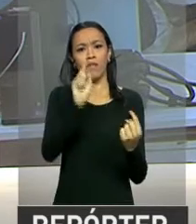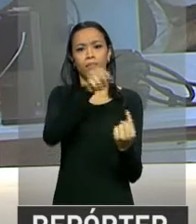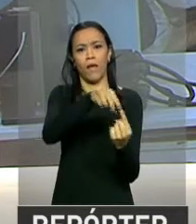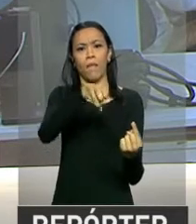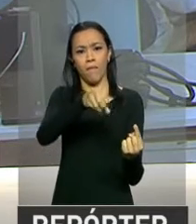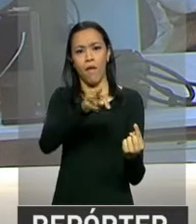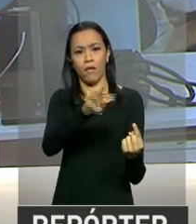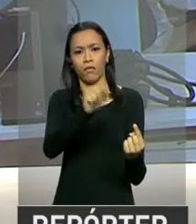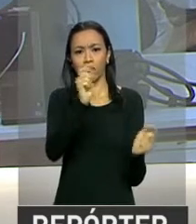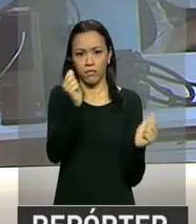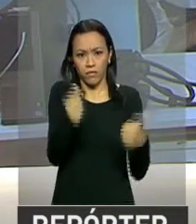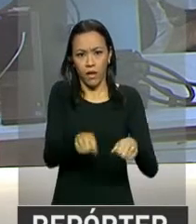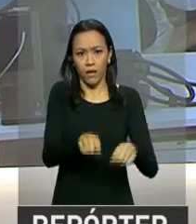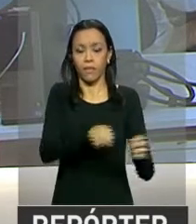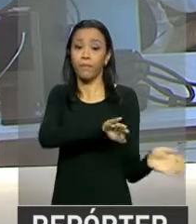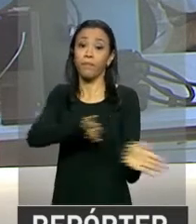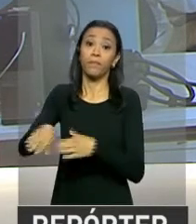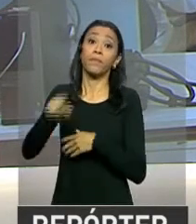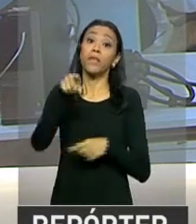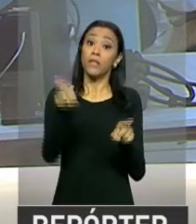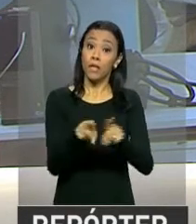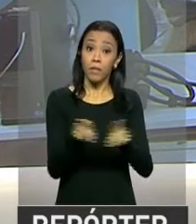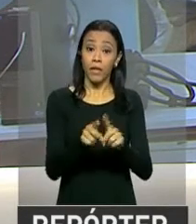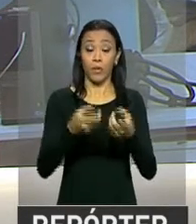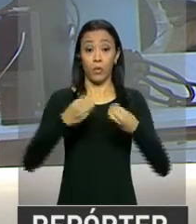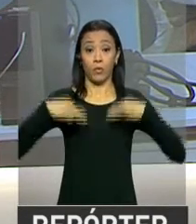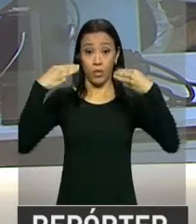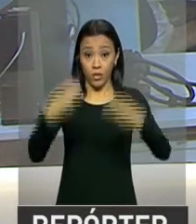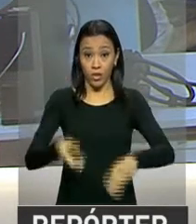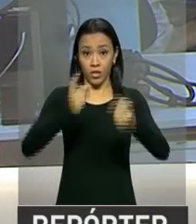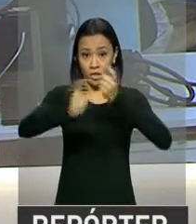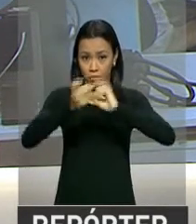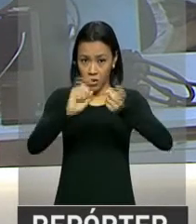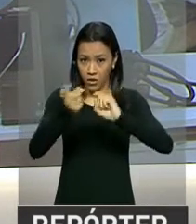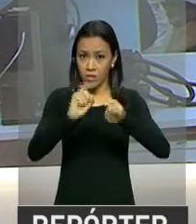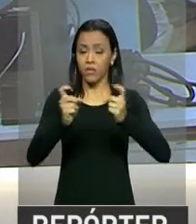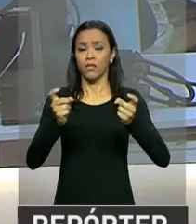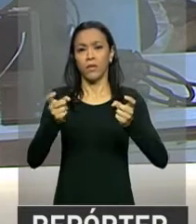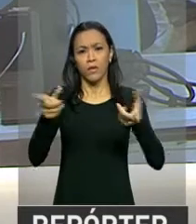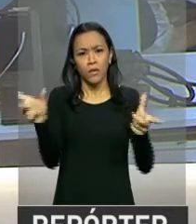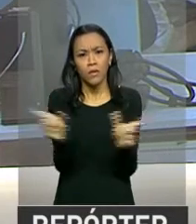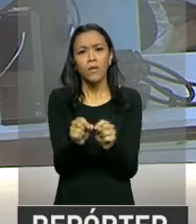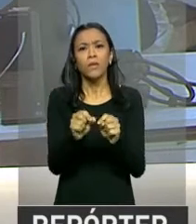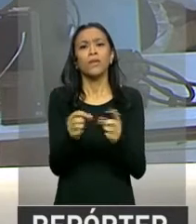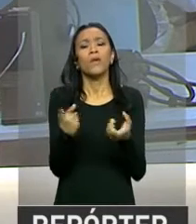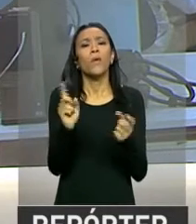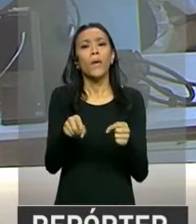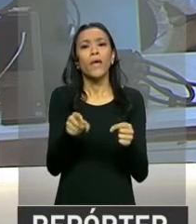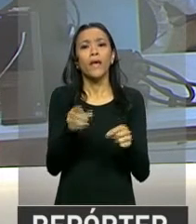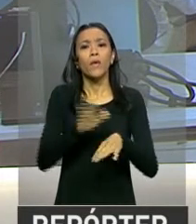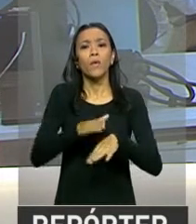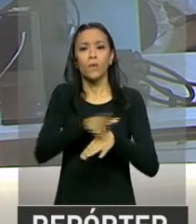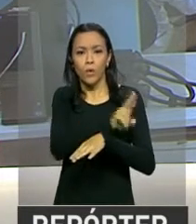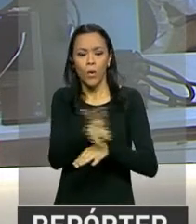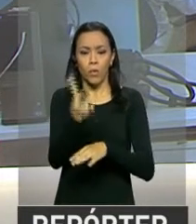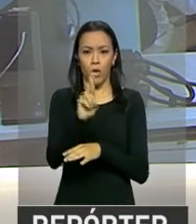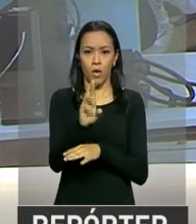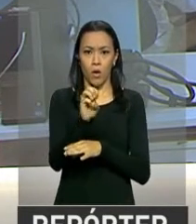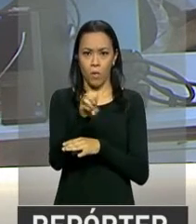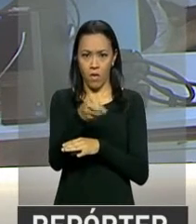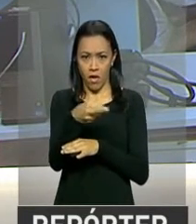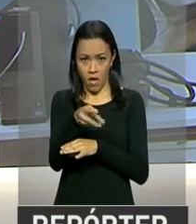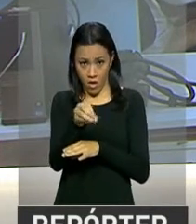O ministro do Planejamento, Desenvolvimento e Gestão, Romero Jucá, disse que essa nova meta fiscal prevê a continuidade